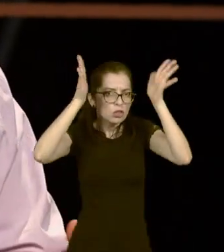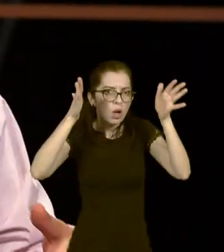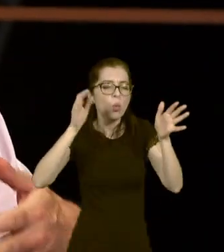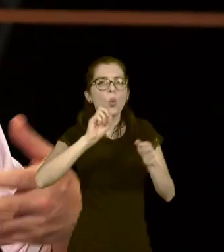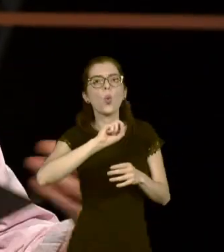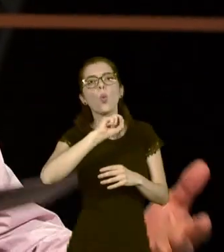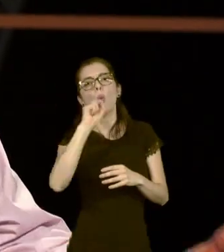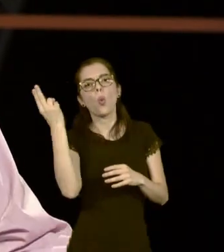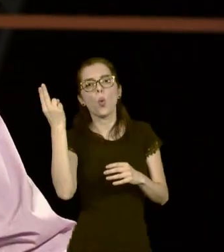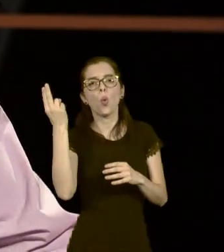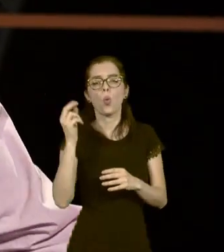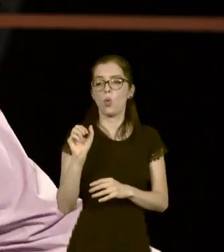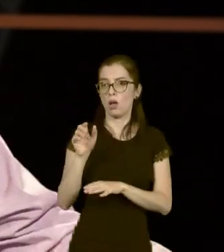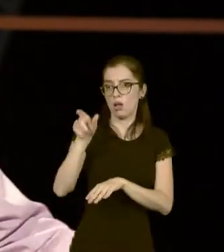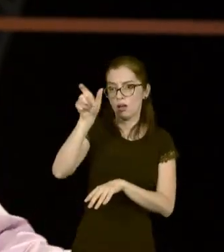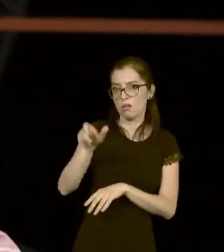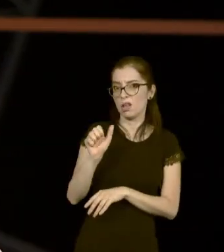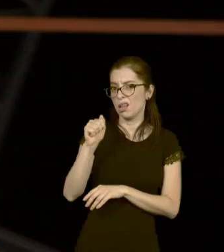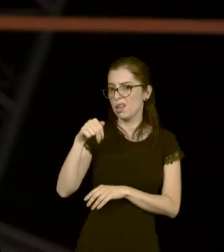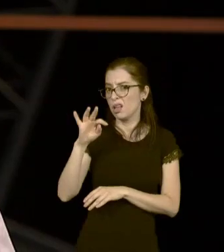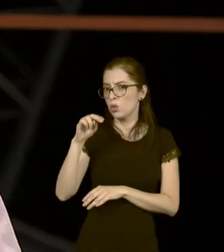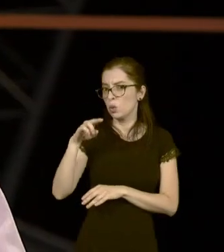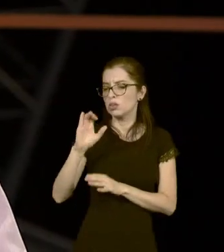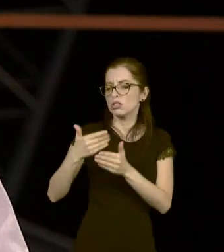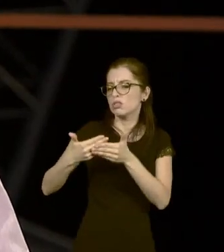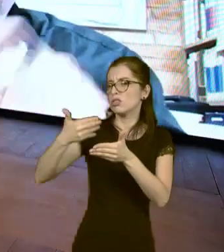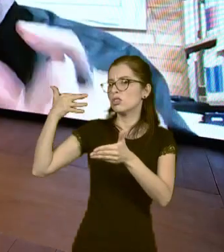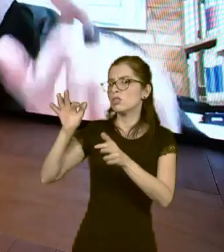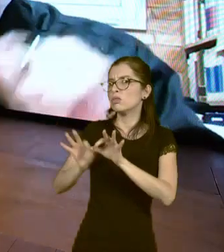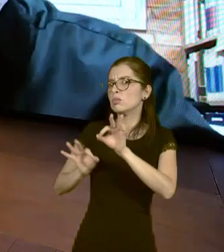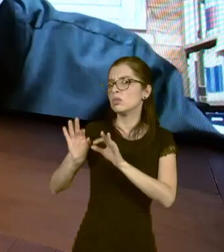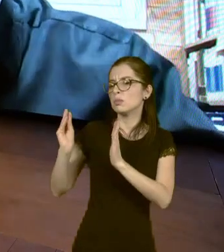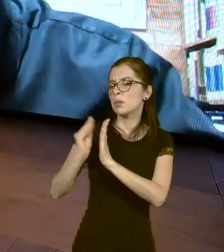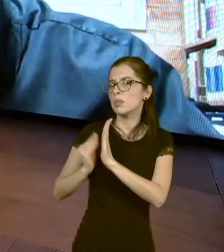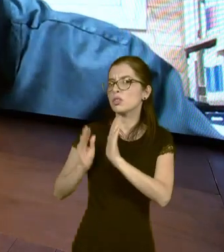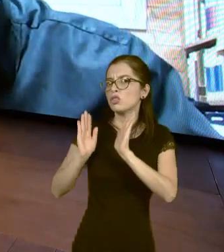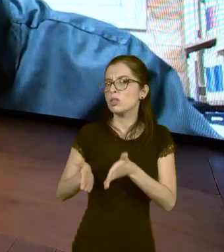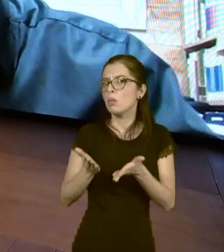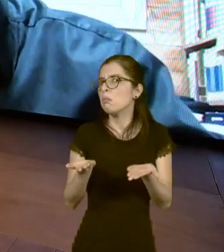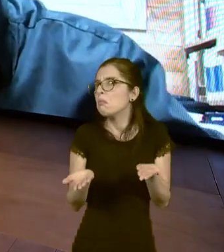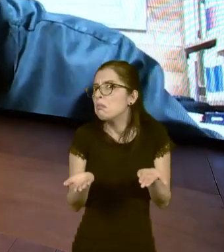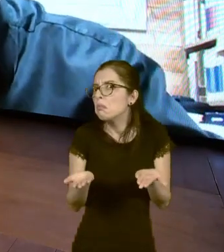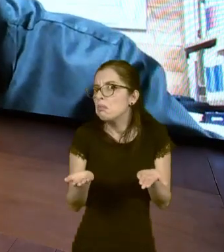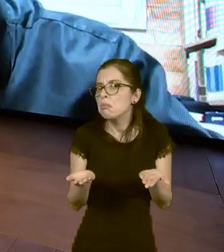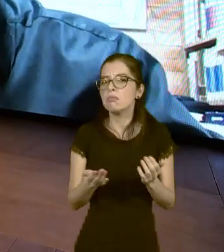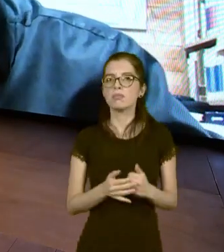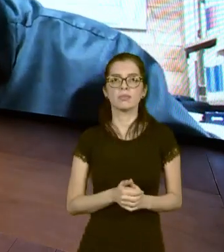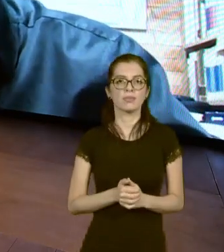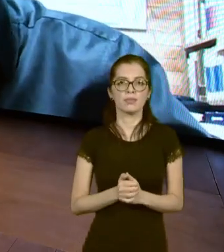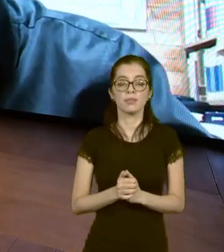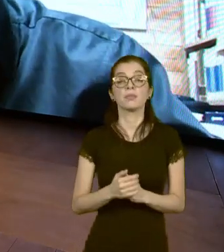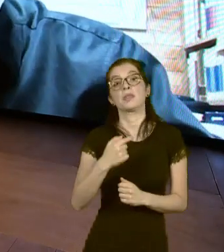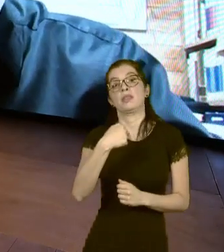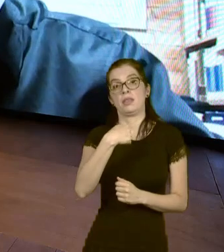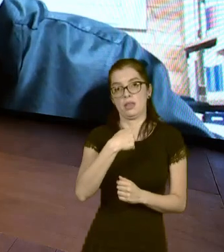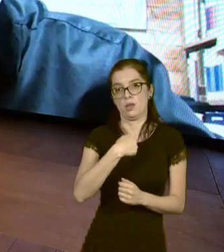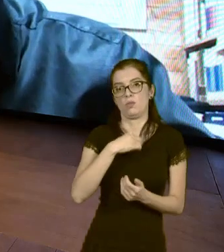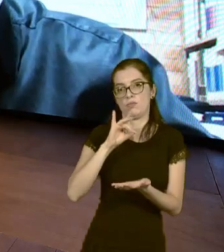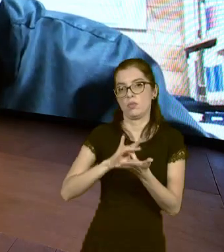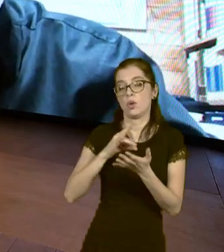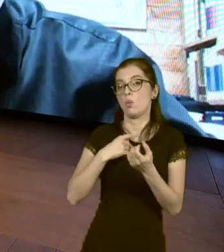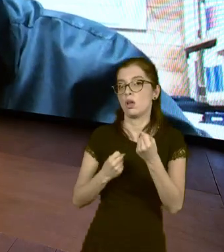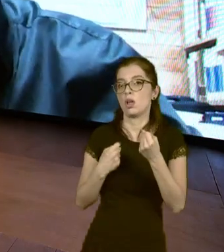Macunaíma, né? Isso. Macunaíma. Isso. Você acha Macunaíma. que o Antunes, ele já tinha o espetáculo montado na cabeça, ou